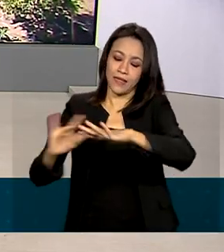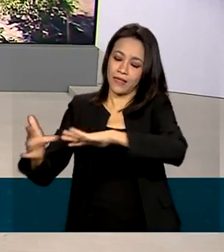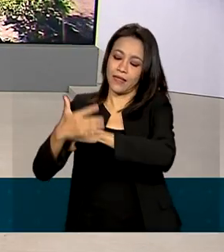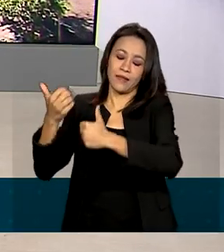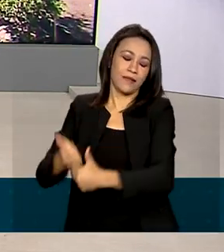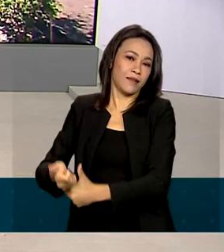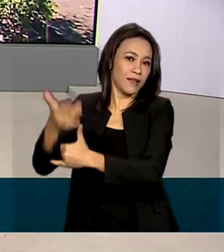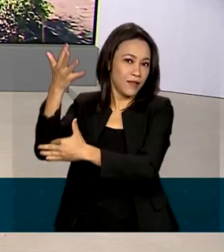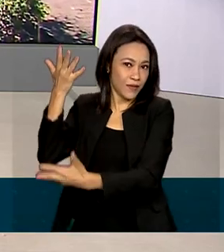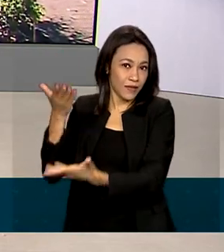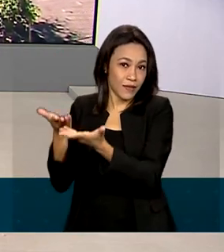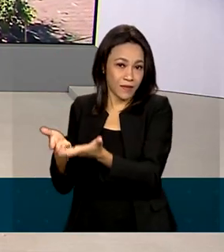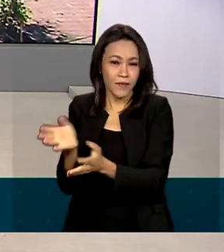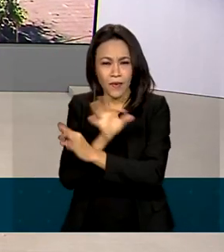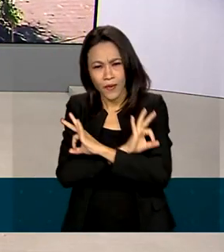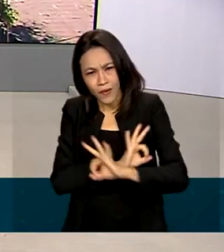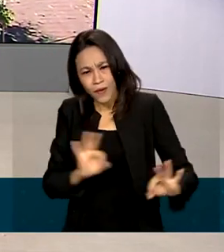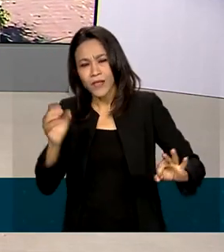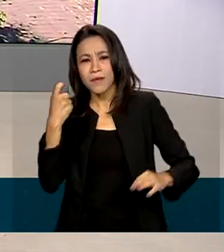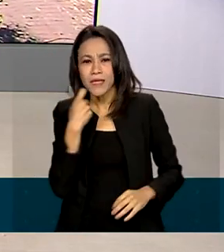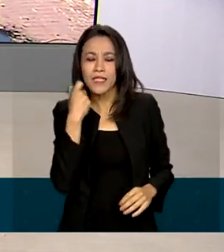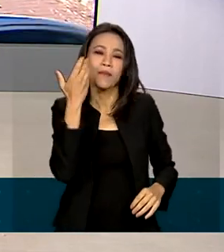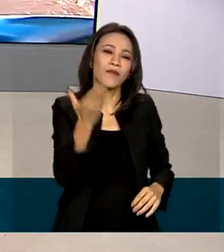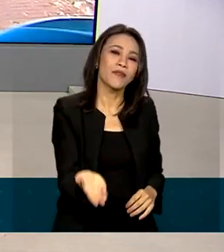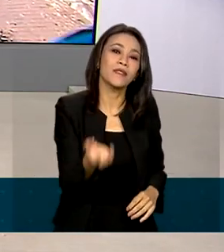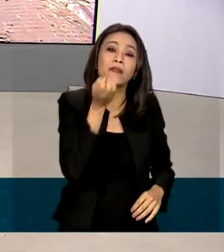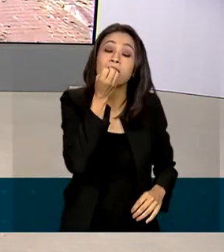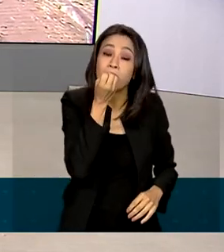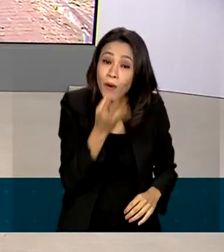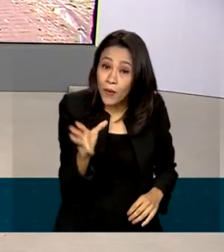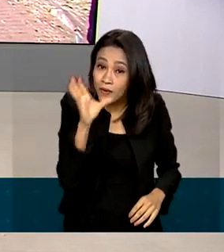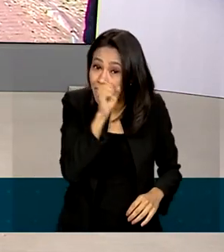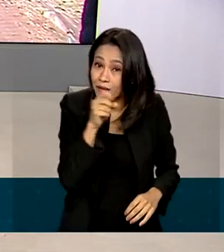sociais da TV Brasil. Uma ótima sexta-feira para você, um bom fim